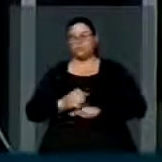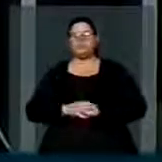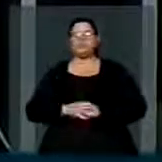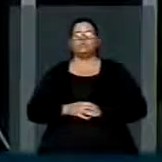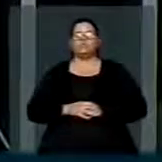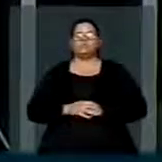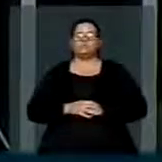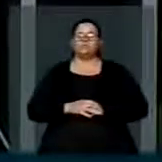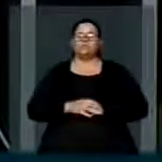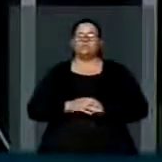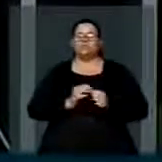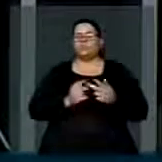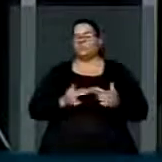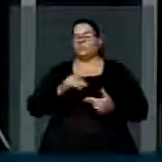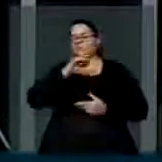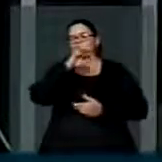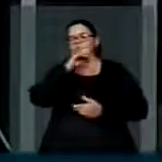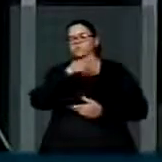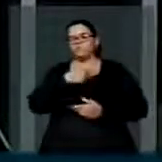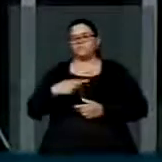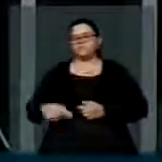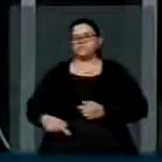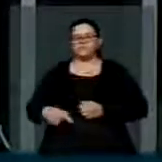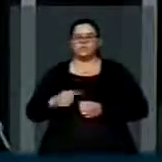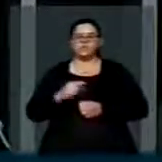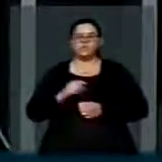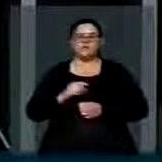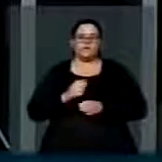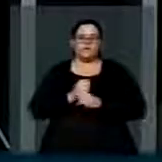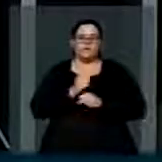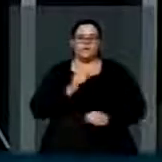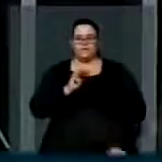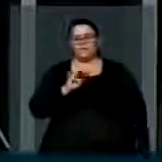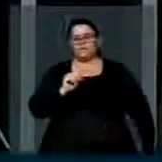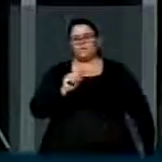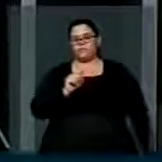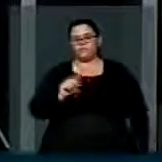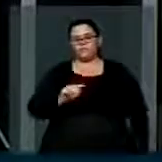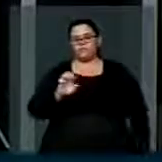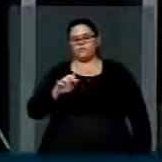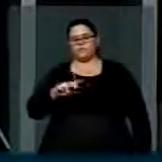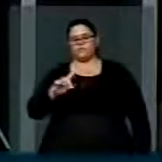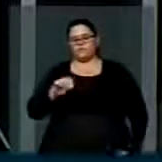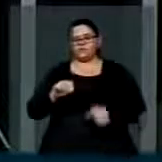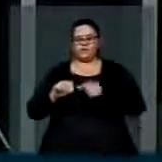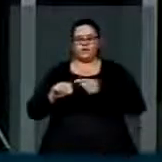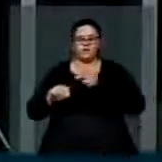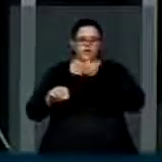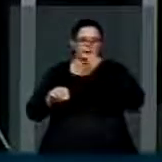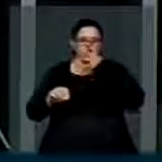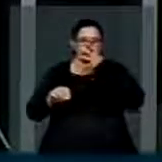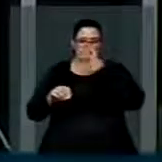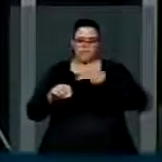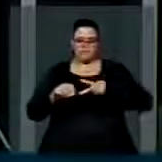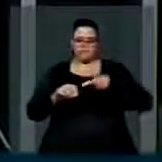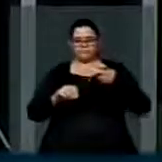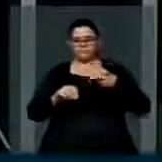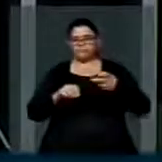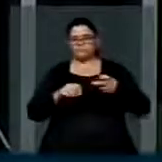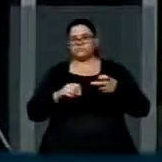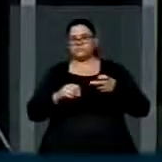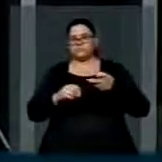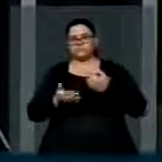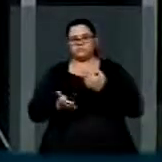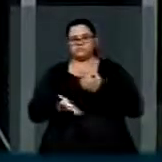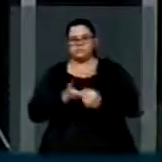A presidente foi confiar nas projeções da Fazenda e viu suas expectativas irem pelo ralo. Agora ficamos à espera